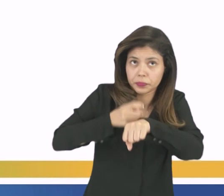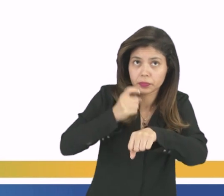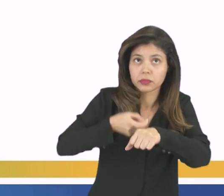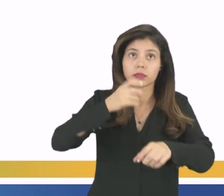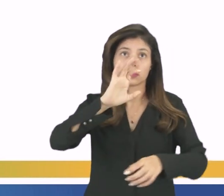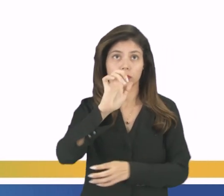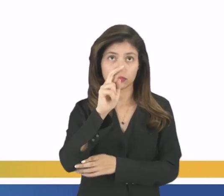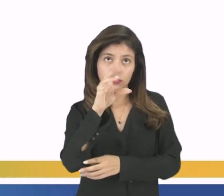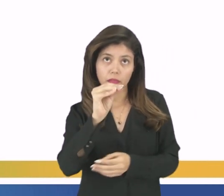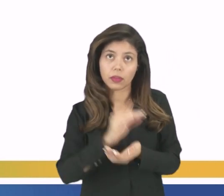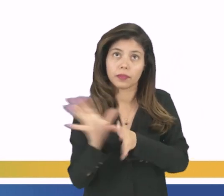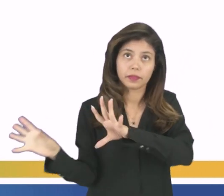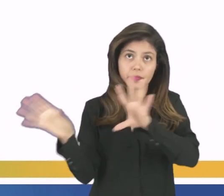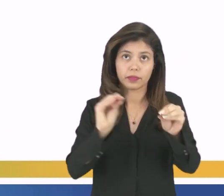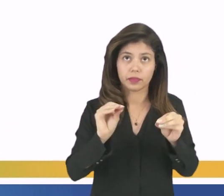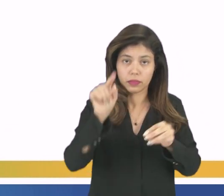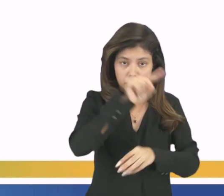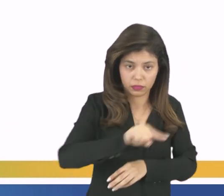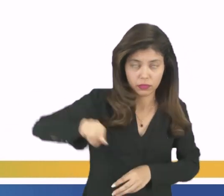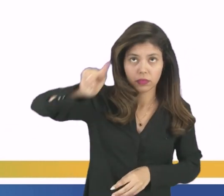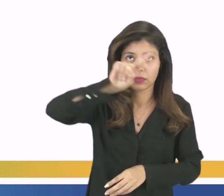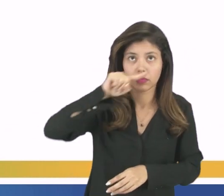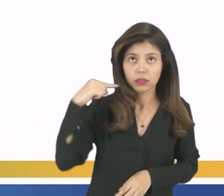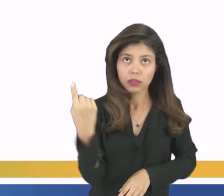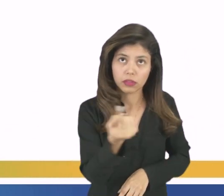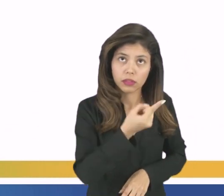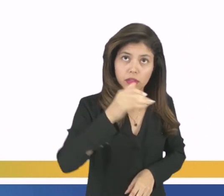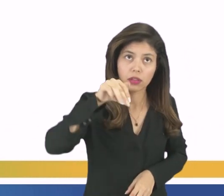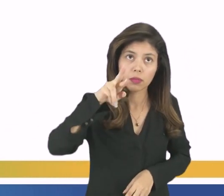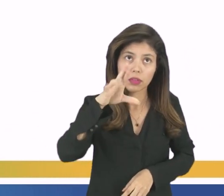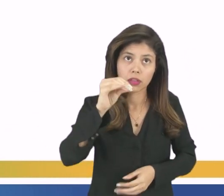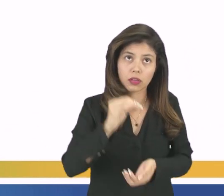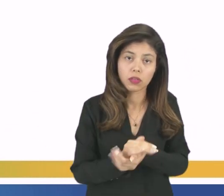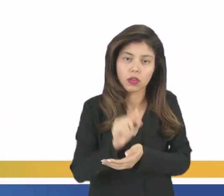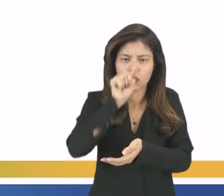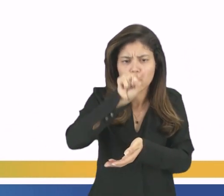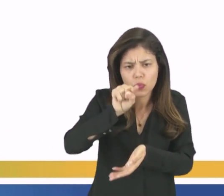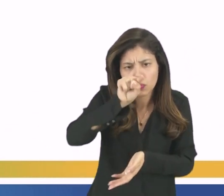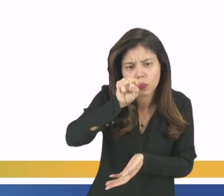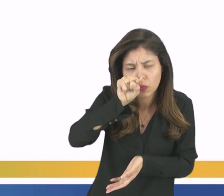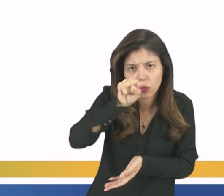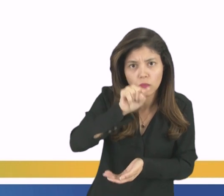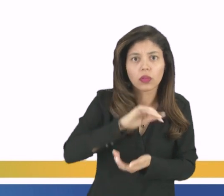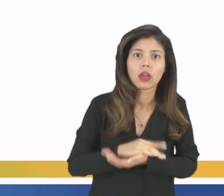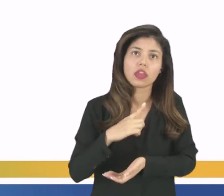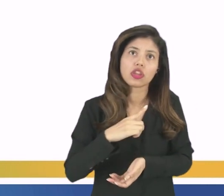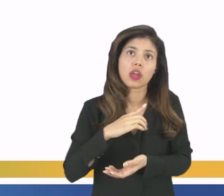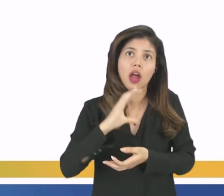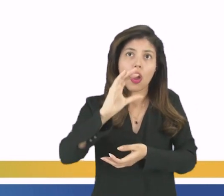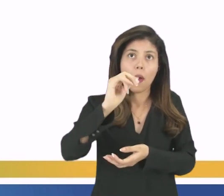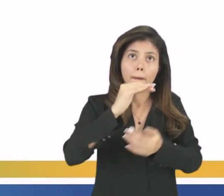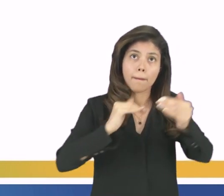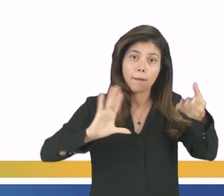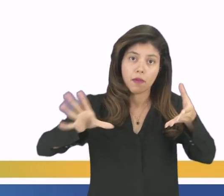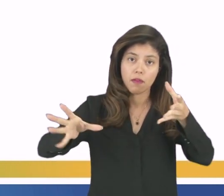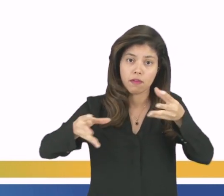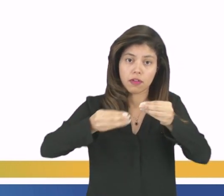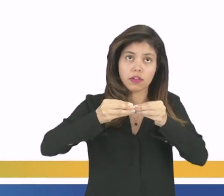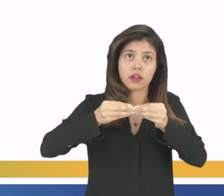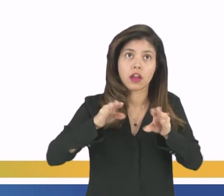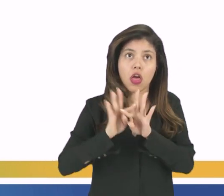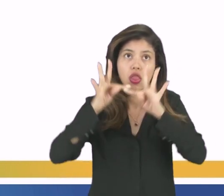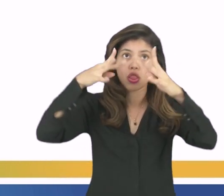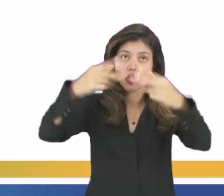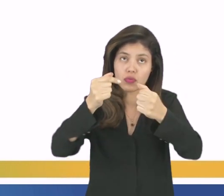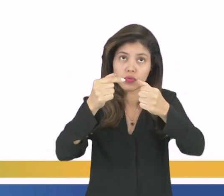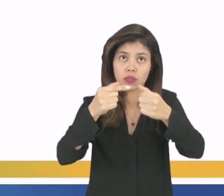sólido geométrico obtido através da rotação do semicírculo em torno de um eixo. É composto por uma superfície fechada na medida que